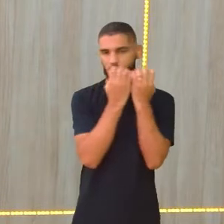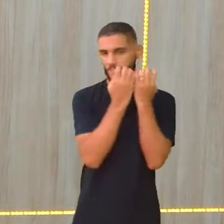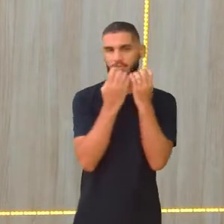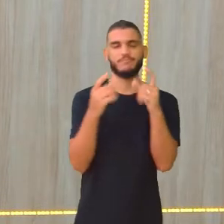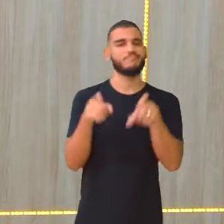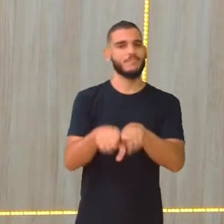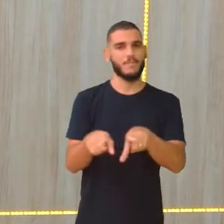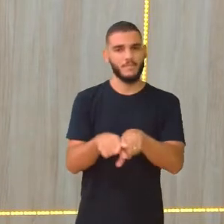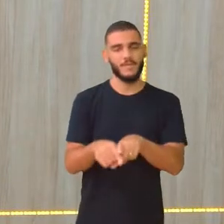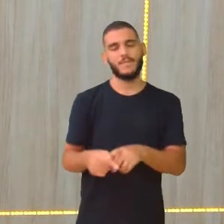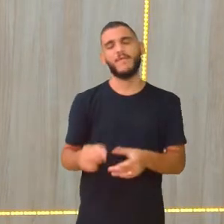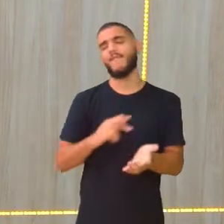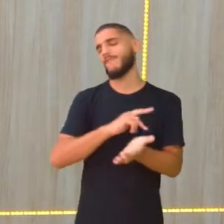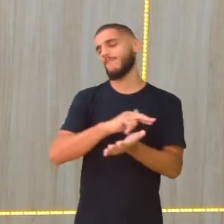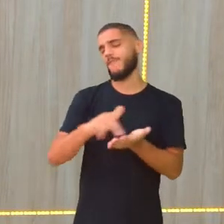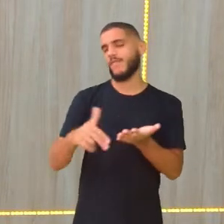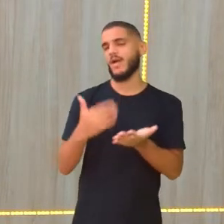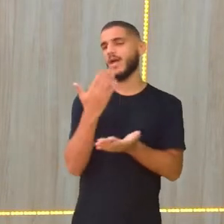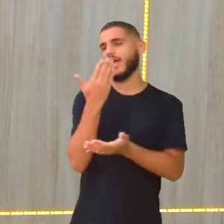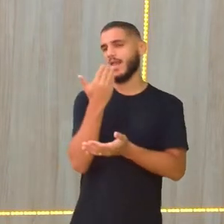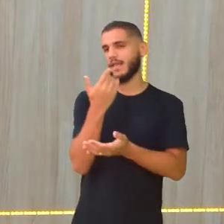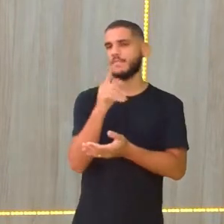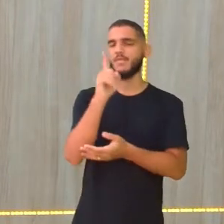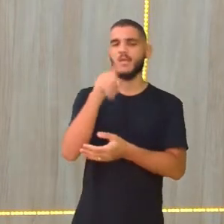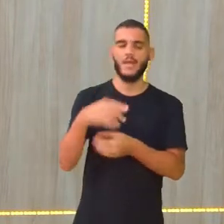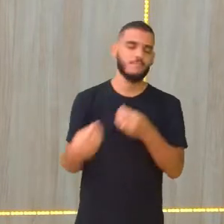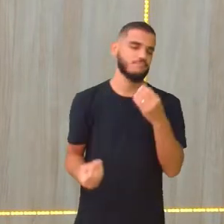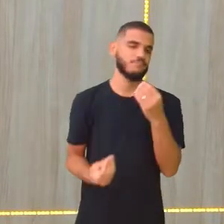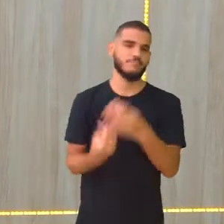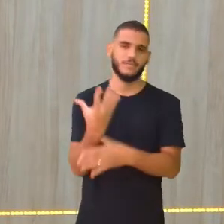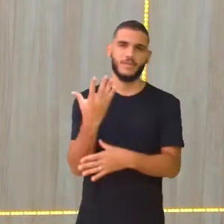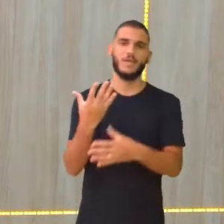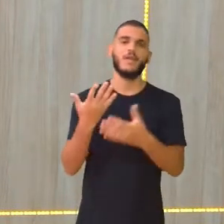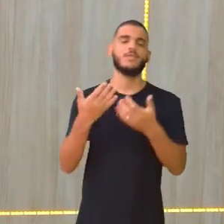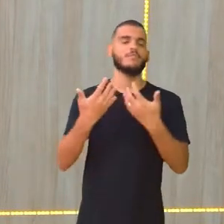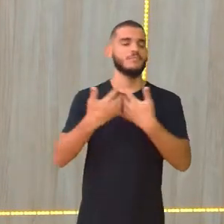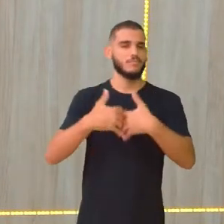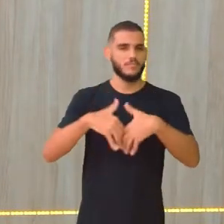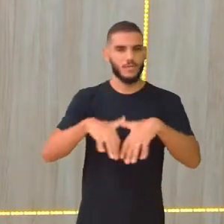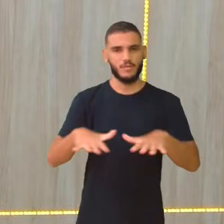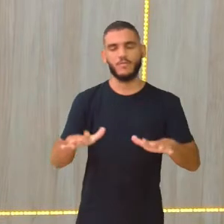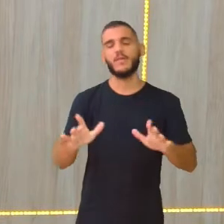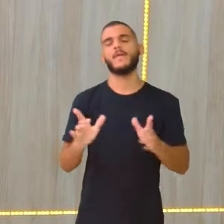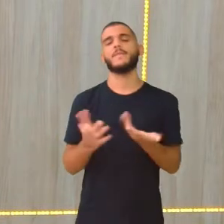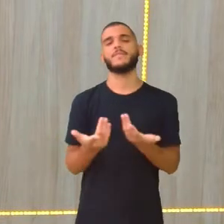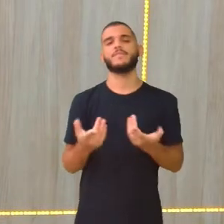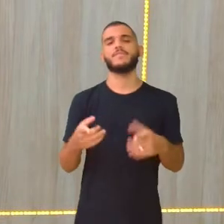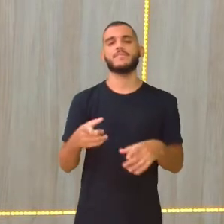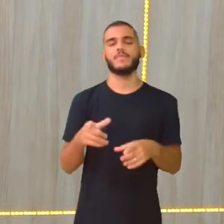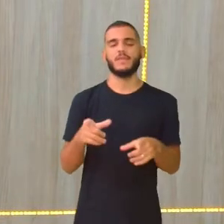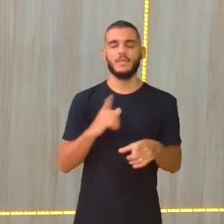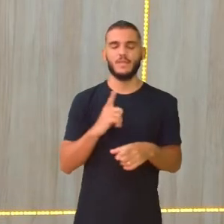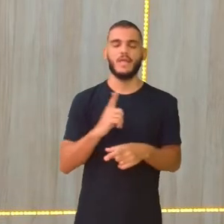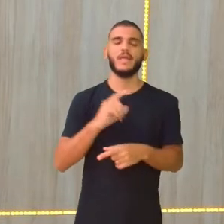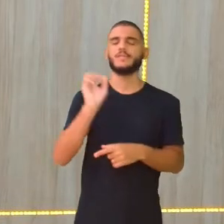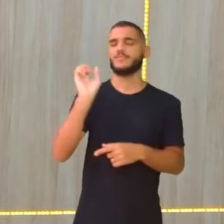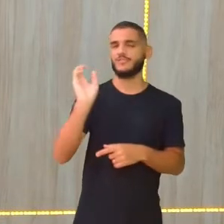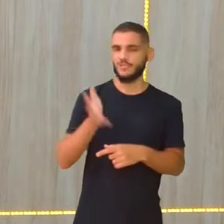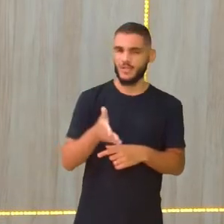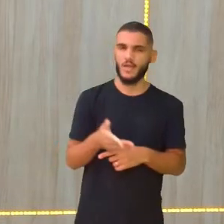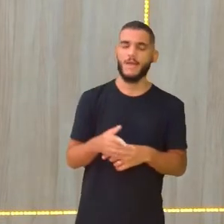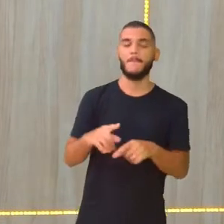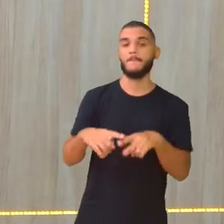Então, vejam que vários alimentos, eles são produzidos naturalmente, eles apresentam já a substância, mas através